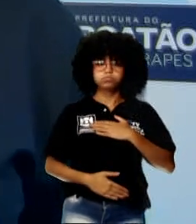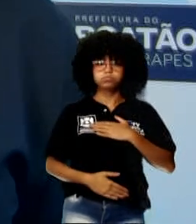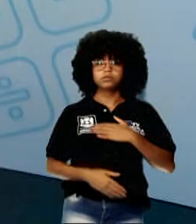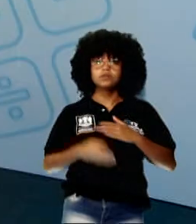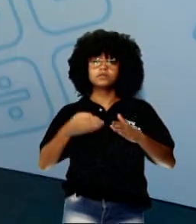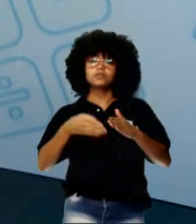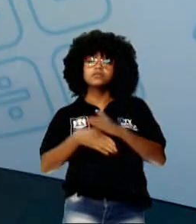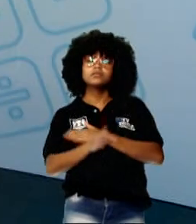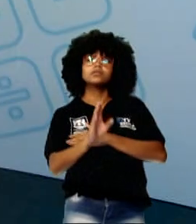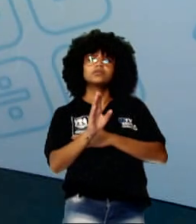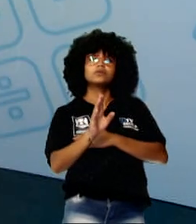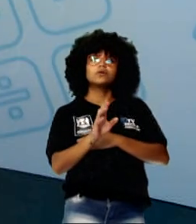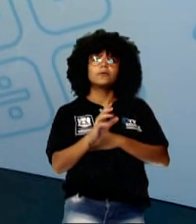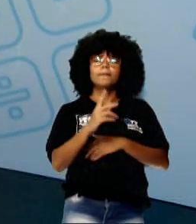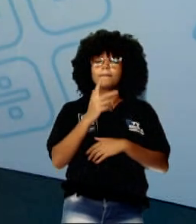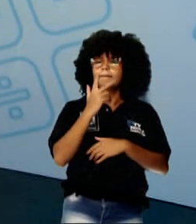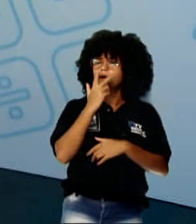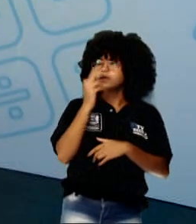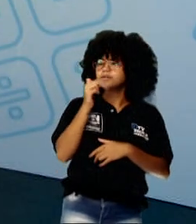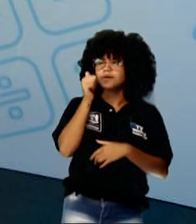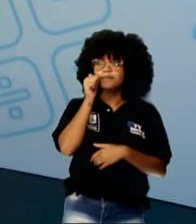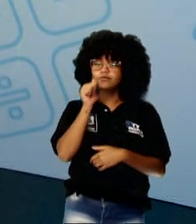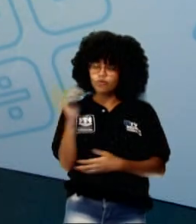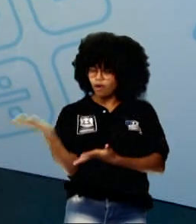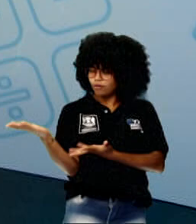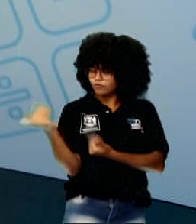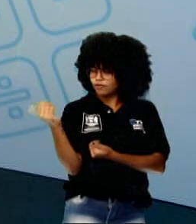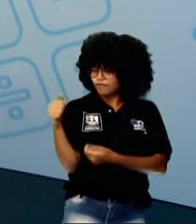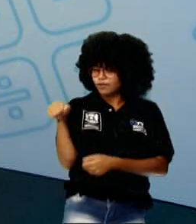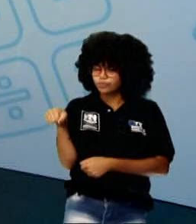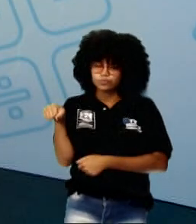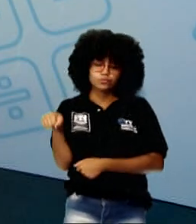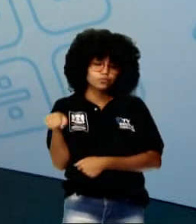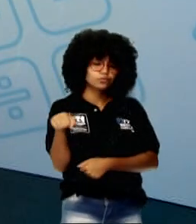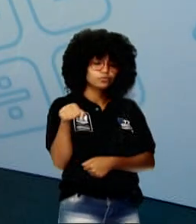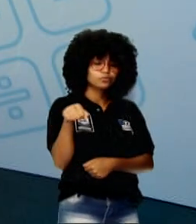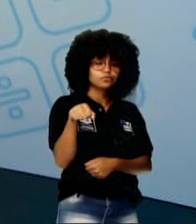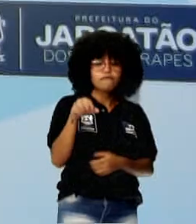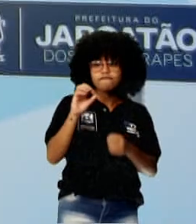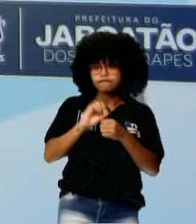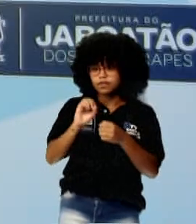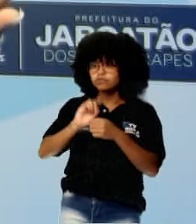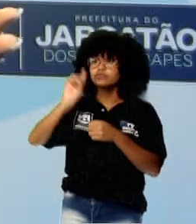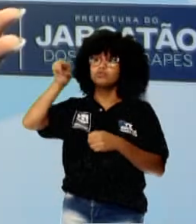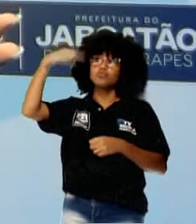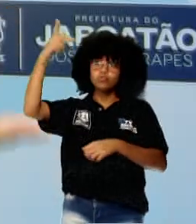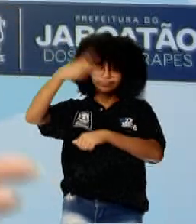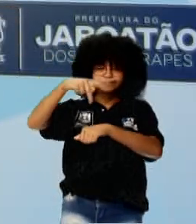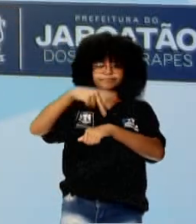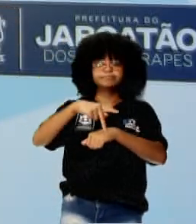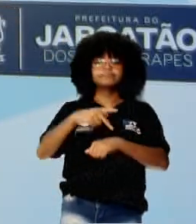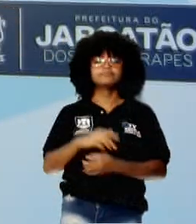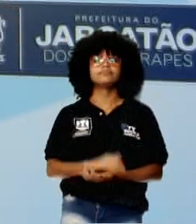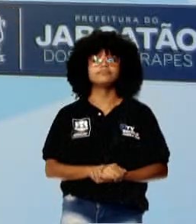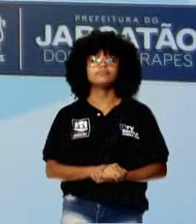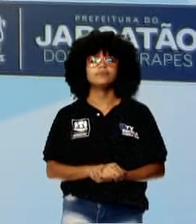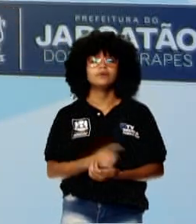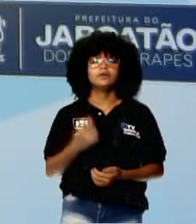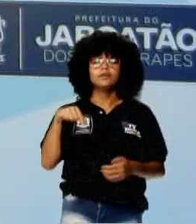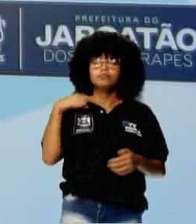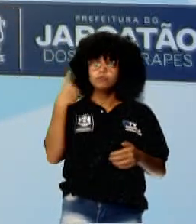vez como uma jovem vendedora de pentes fabricados em outro país. E foi assim que mais uma vez ela chegou